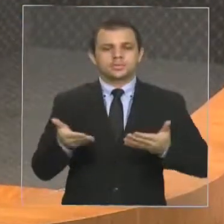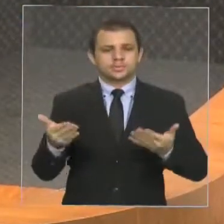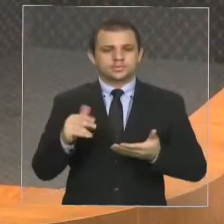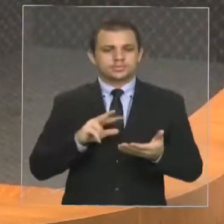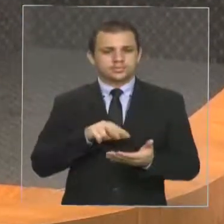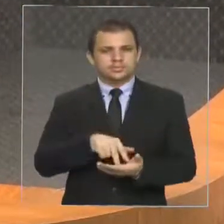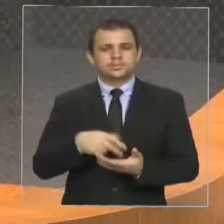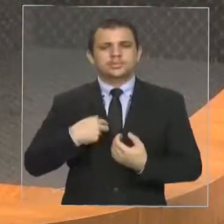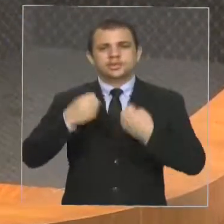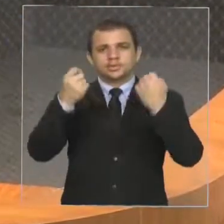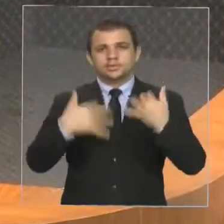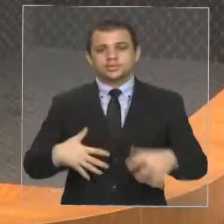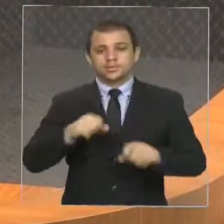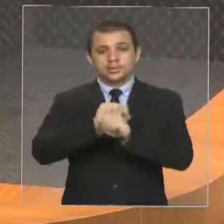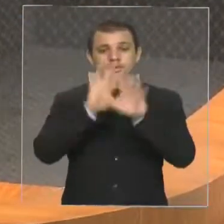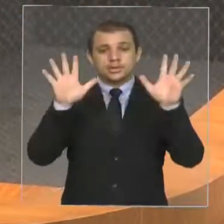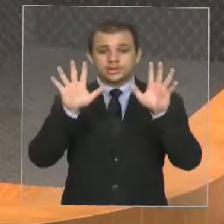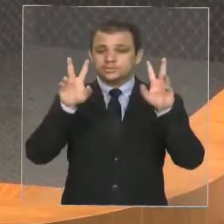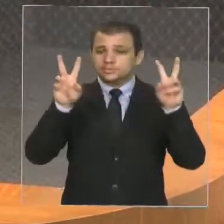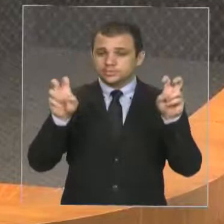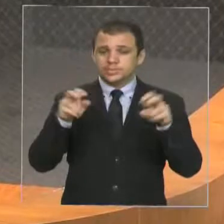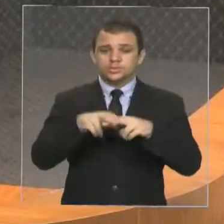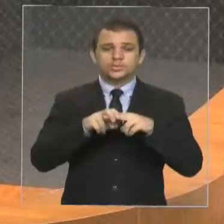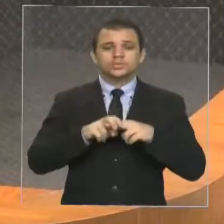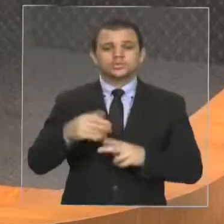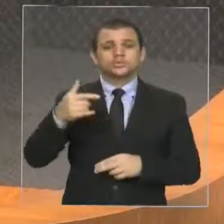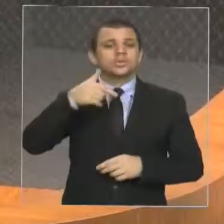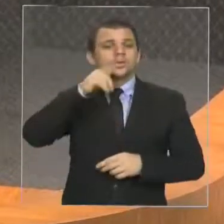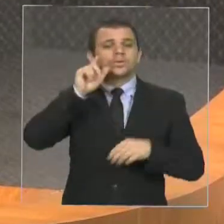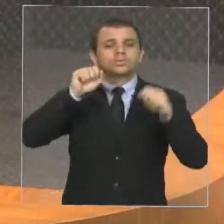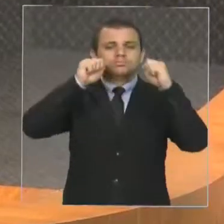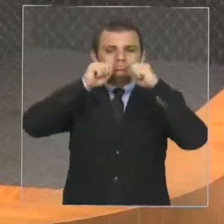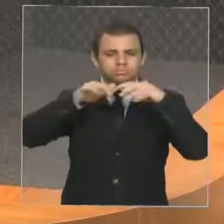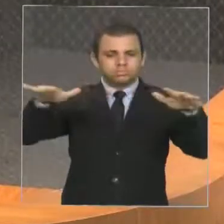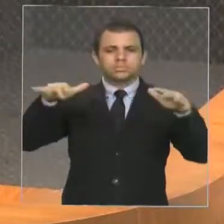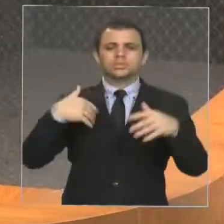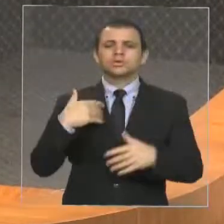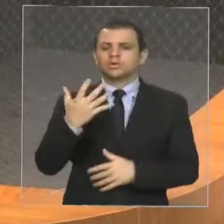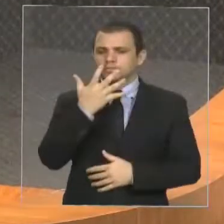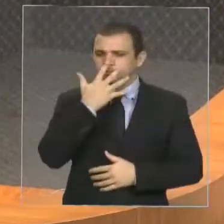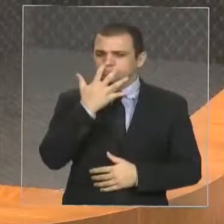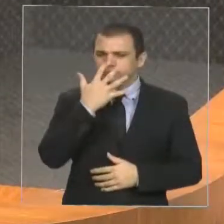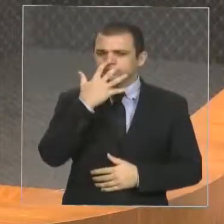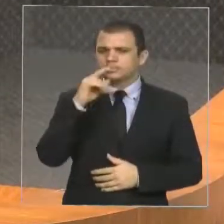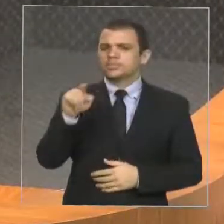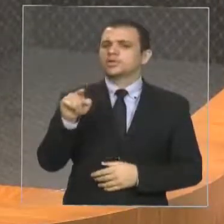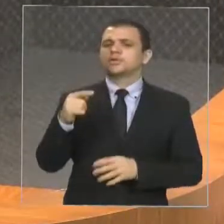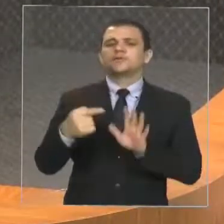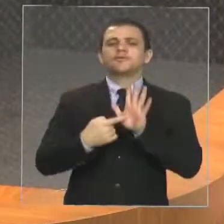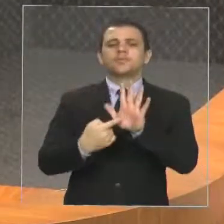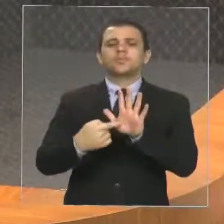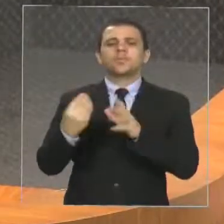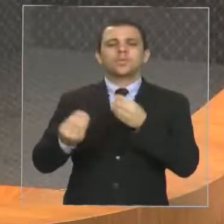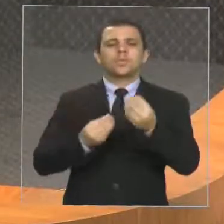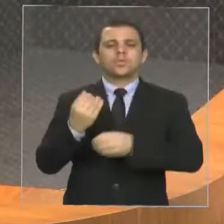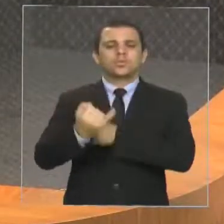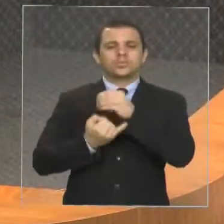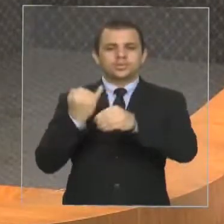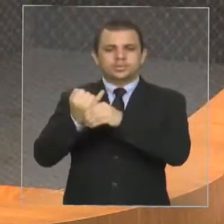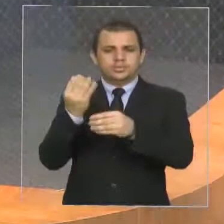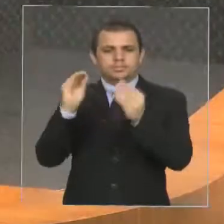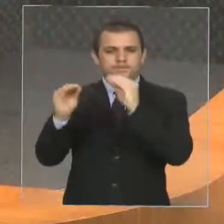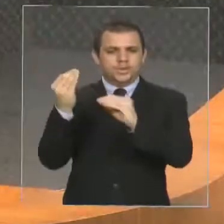assunto, que foi amplamente divulgado, e eu tenho acompanhado de ontem para hoje a repercussão, deputada Nina, nas redes